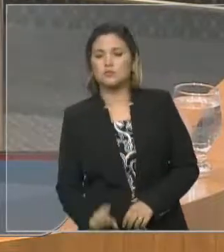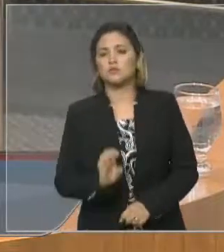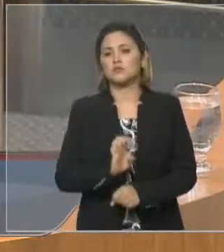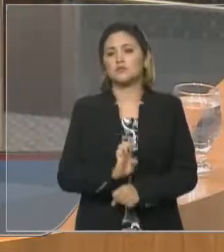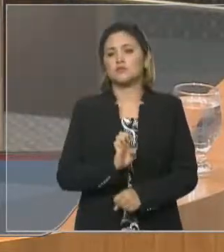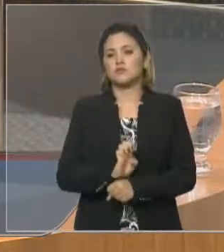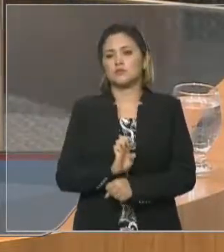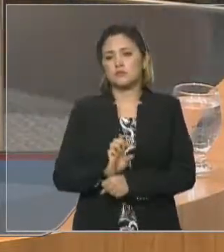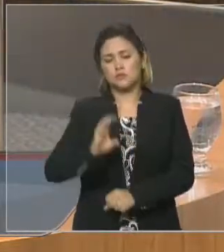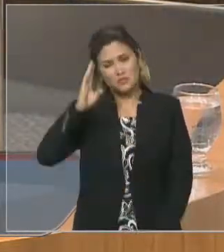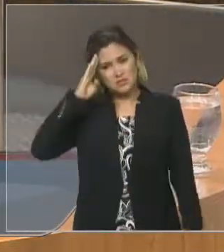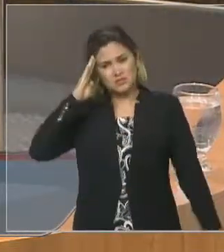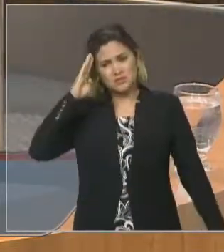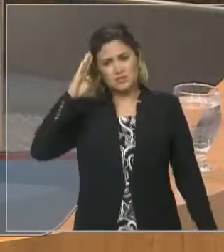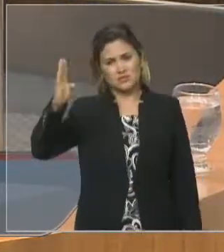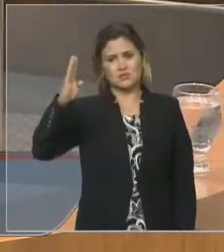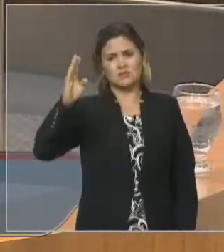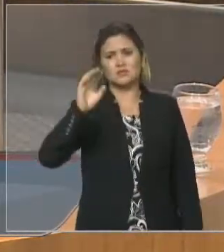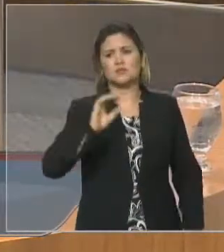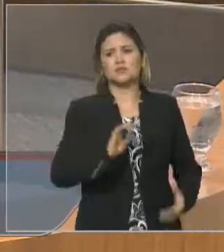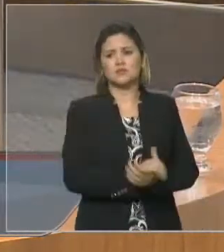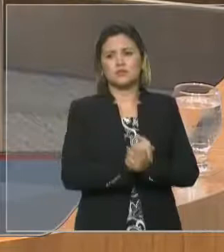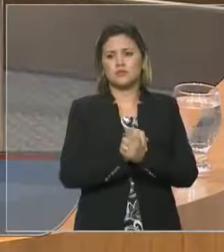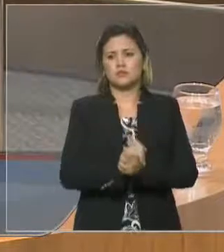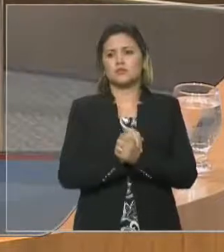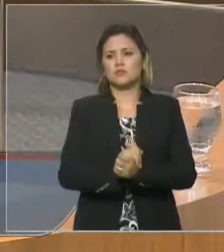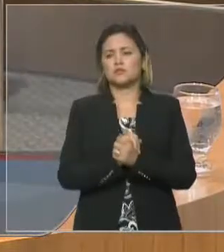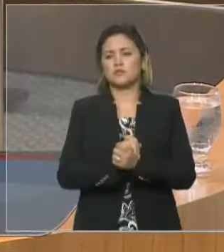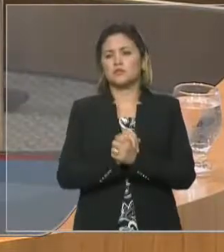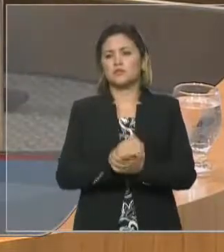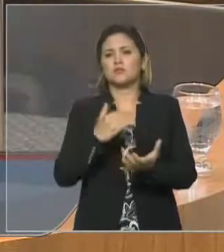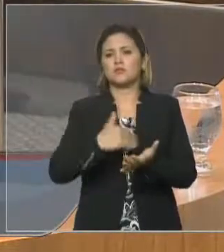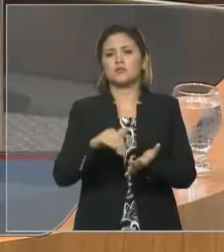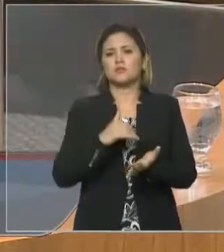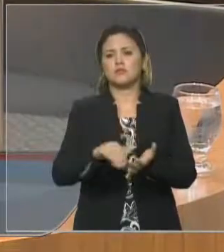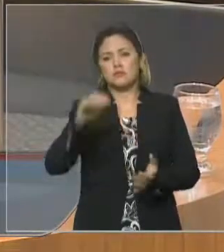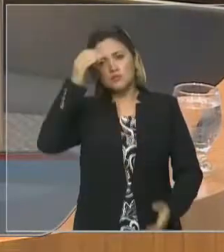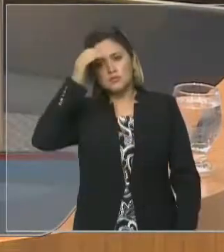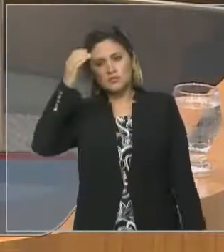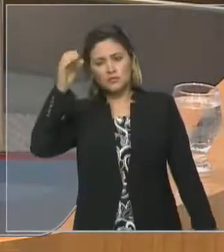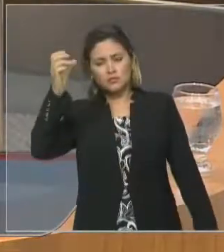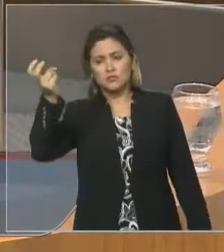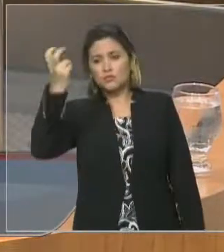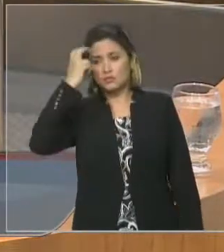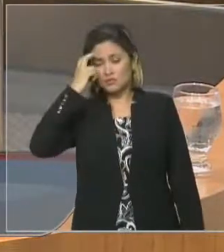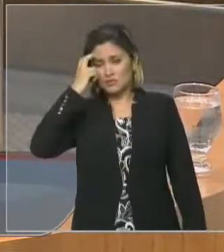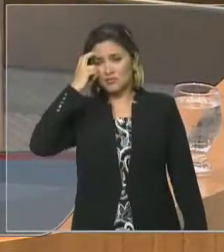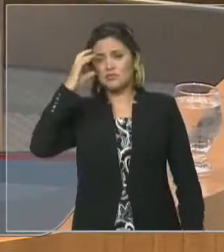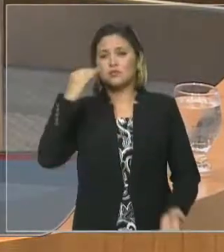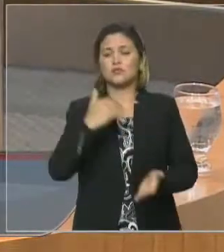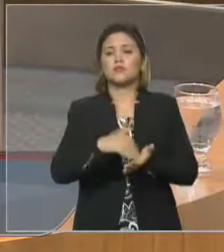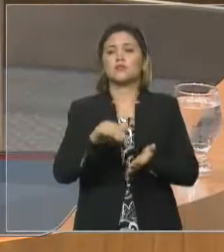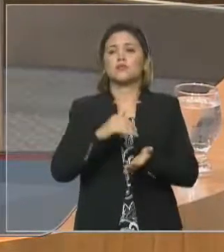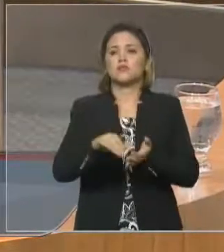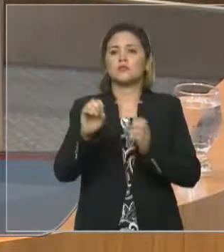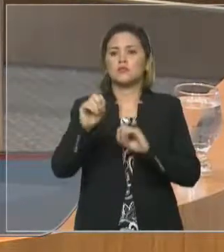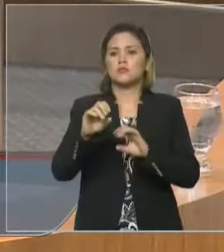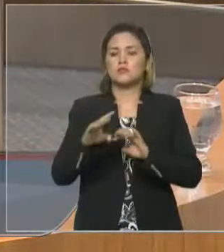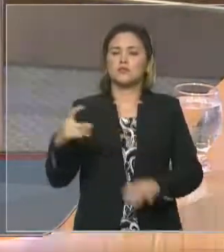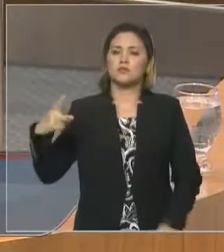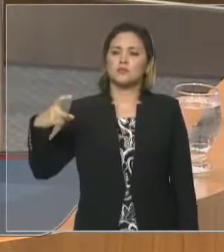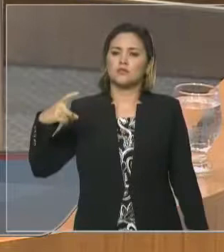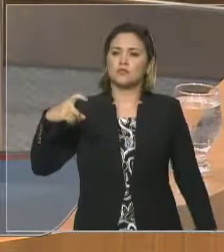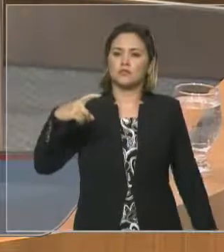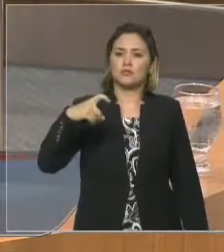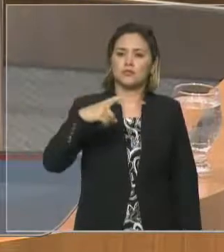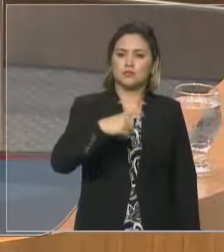Principalmente parabenizando a Secretaria de Cultura, através do secretário Diego Galdino, e do secretário de Educação, Felipe Camarão. Vão ser uma